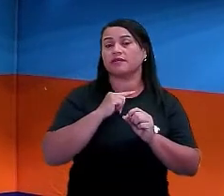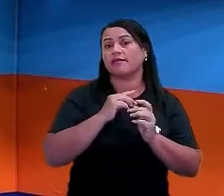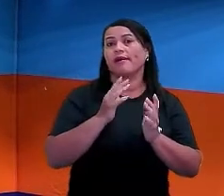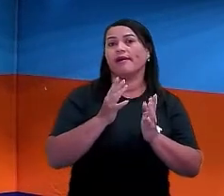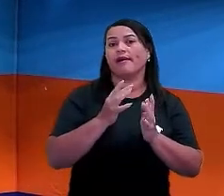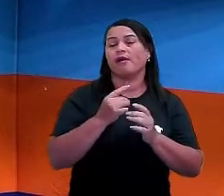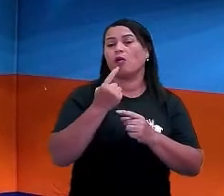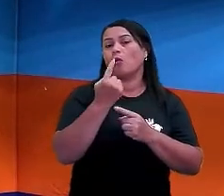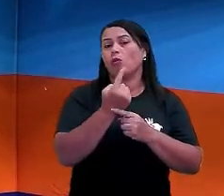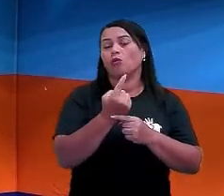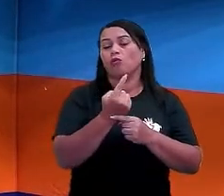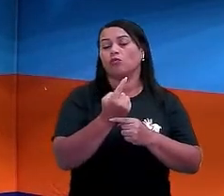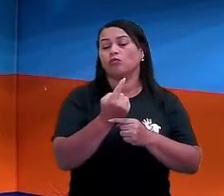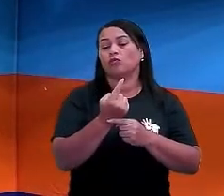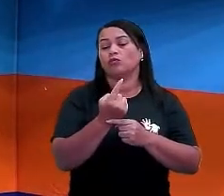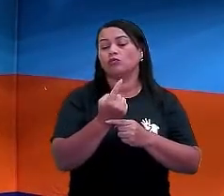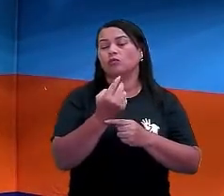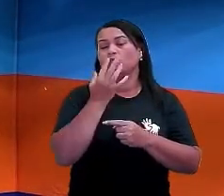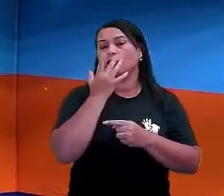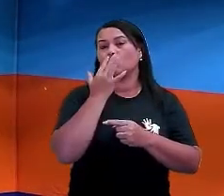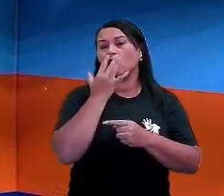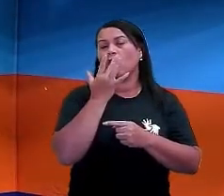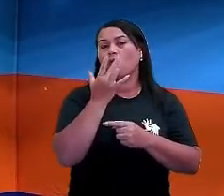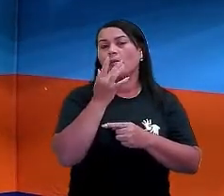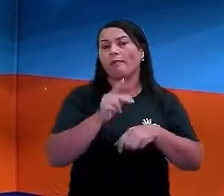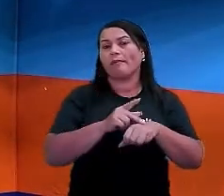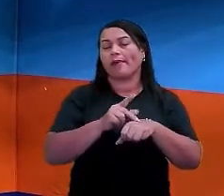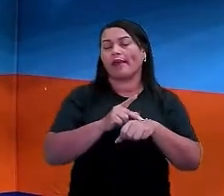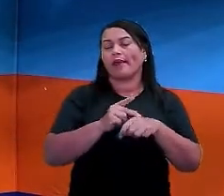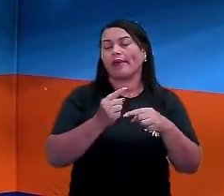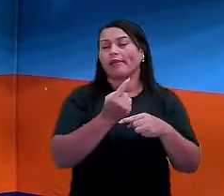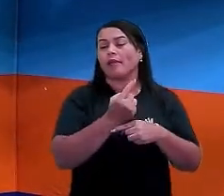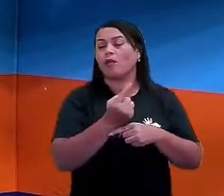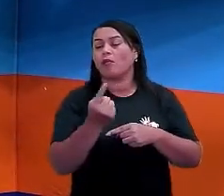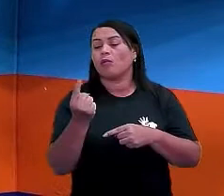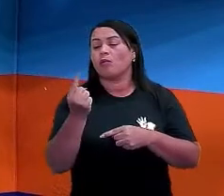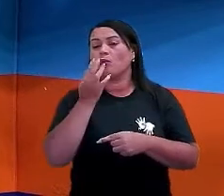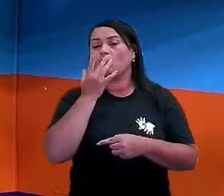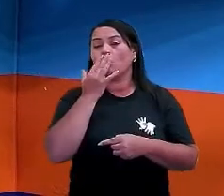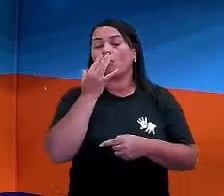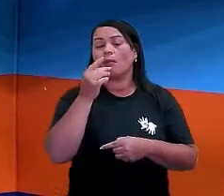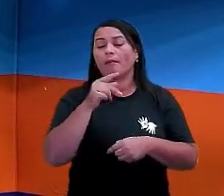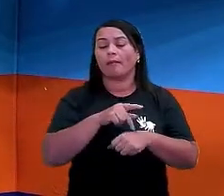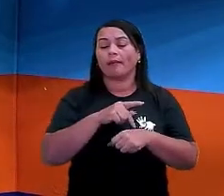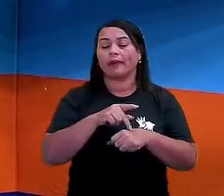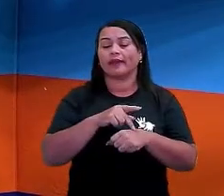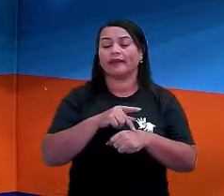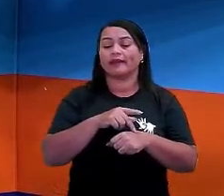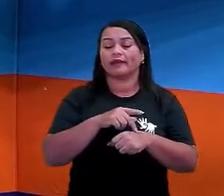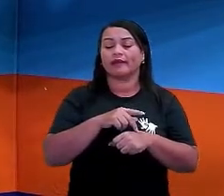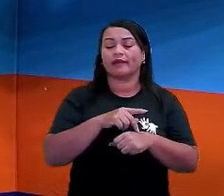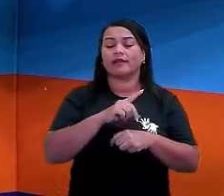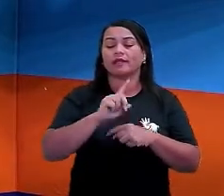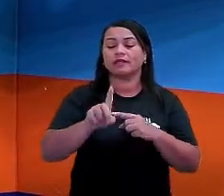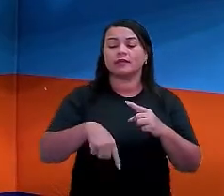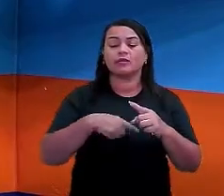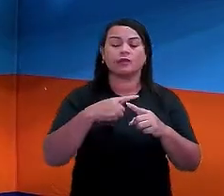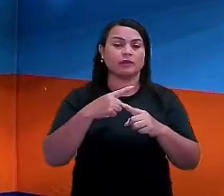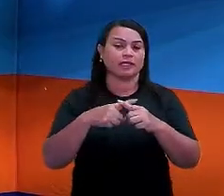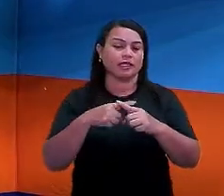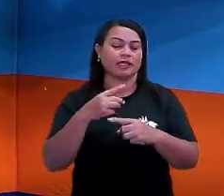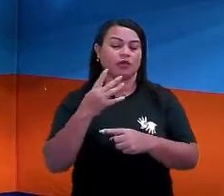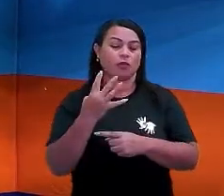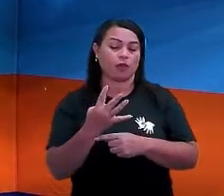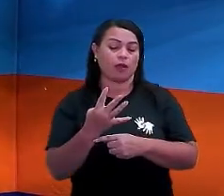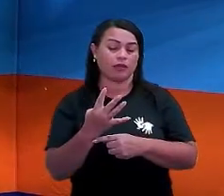aqui um preto, né, um palito preto, o que é que a gente vai fazer? Ele vai ser o quê? Multiplicado a 4,